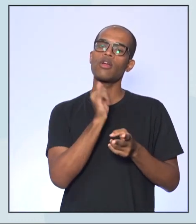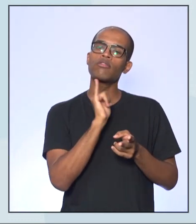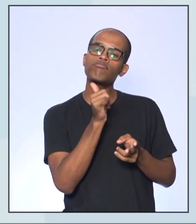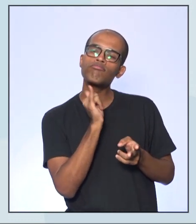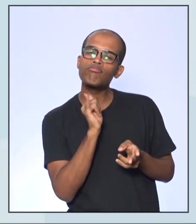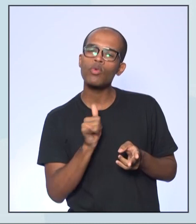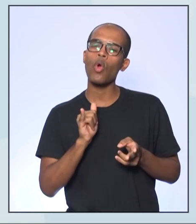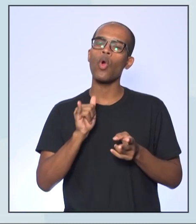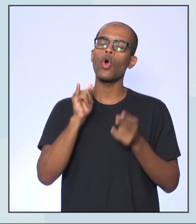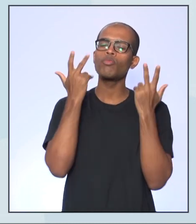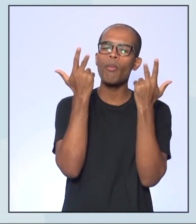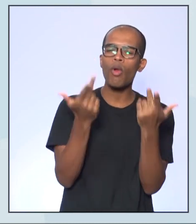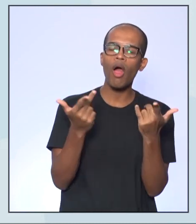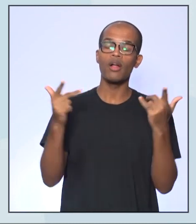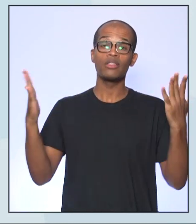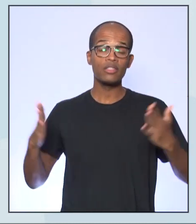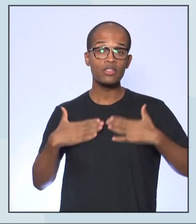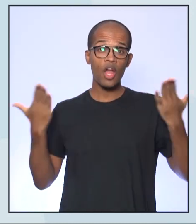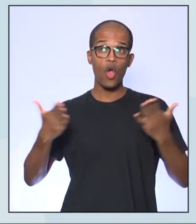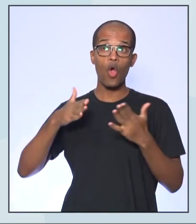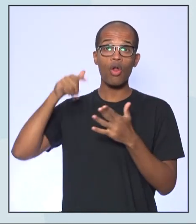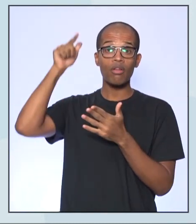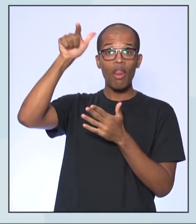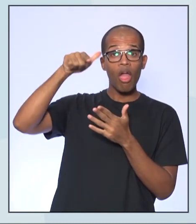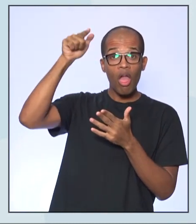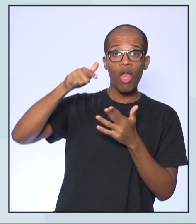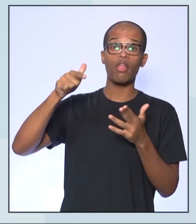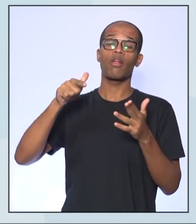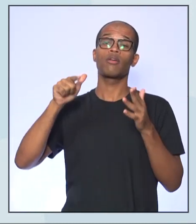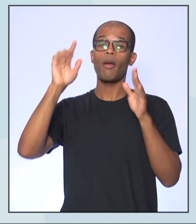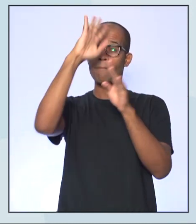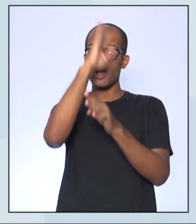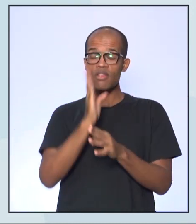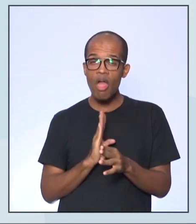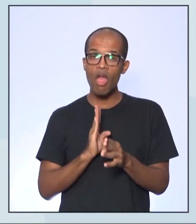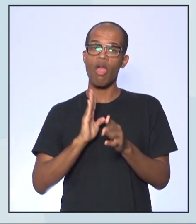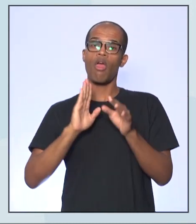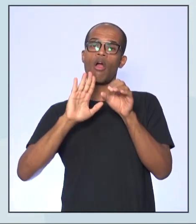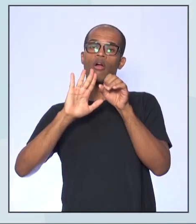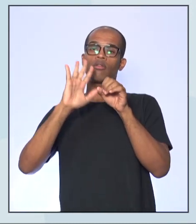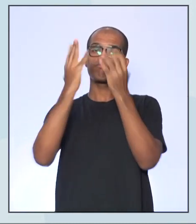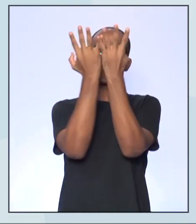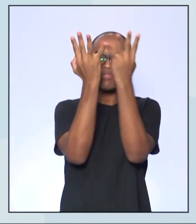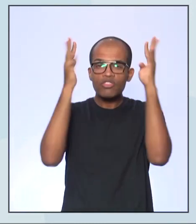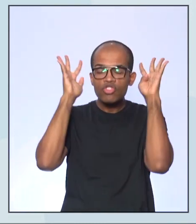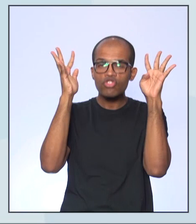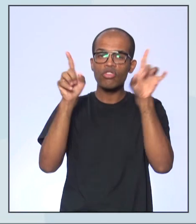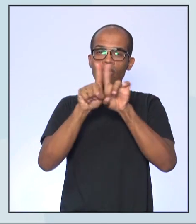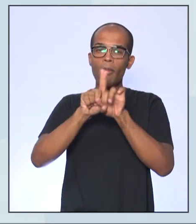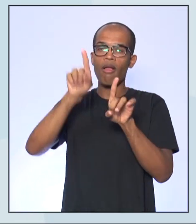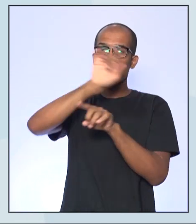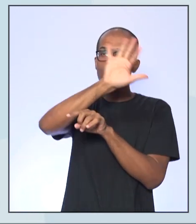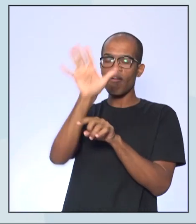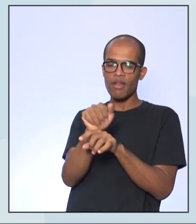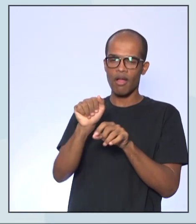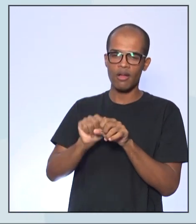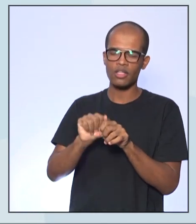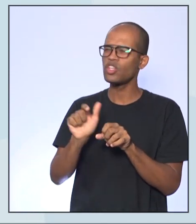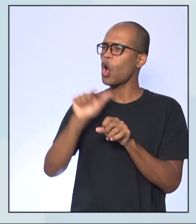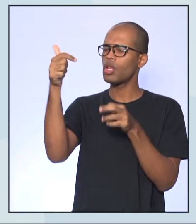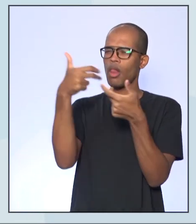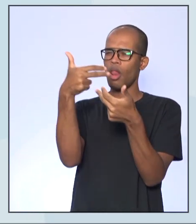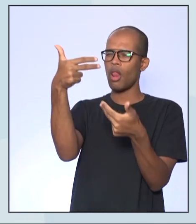contos de terror, lendas brasileiras, indígenas e africanas, poemas, entre outros. Expressar-se-á, assim,